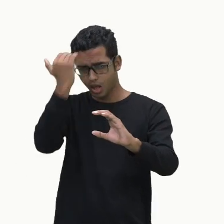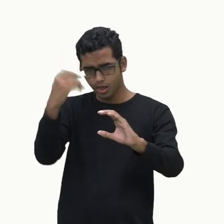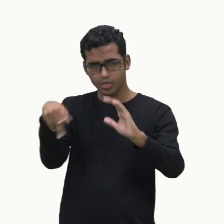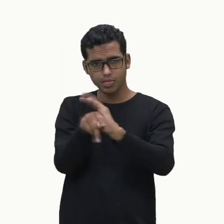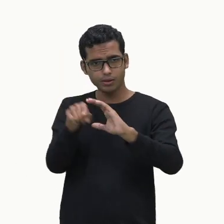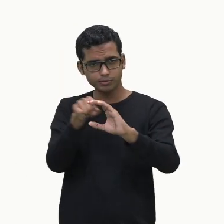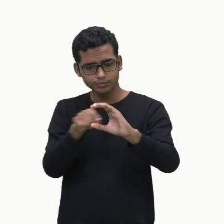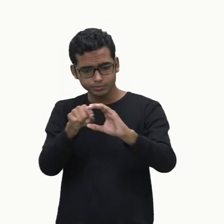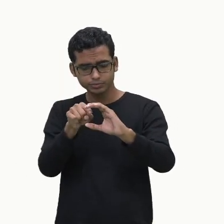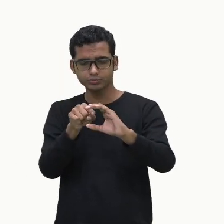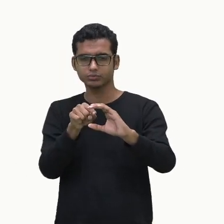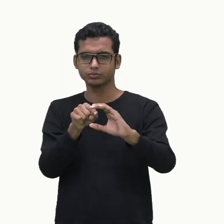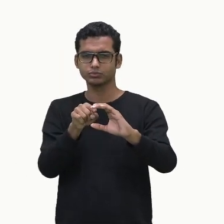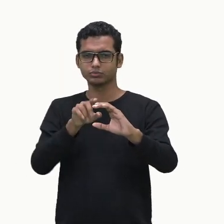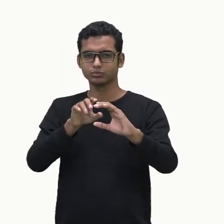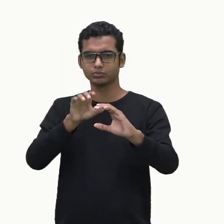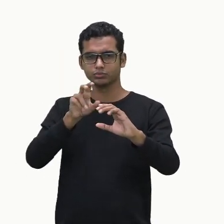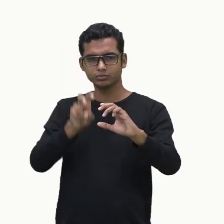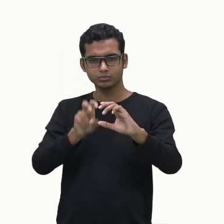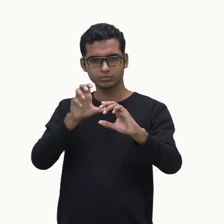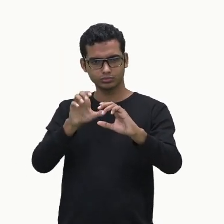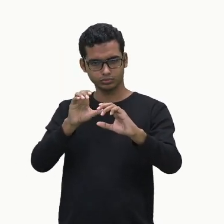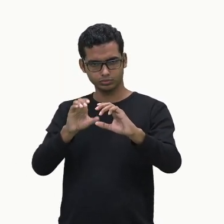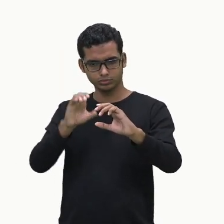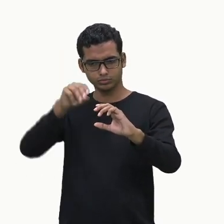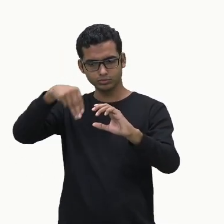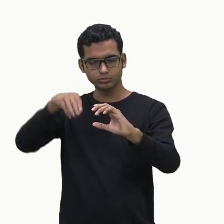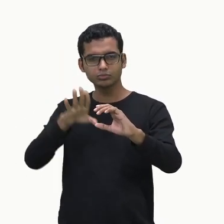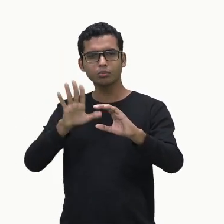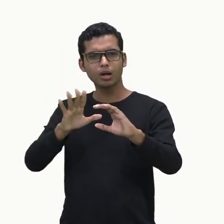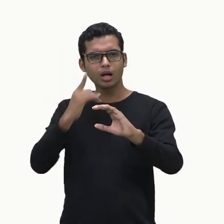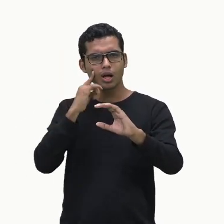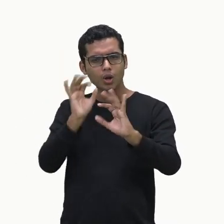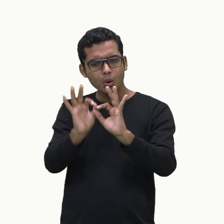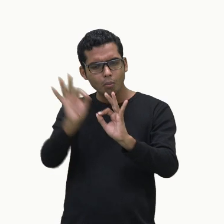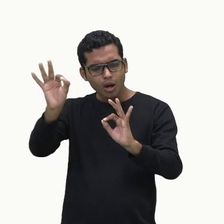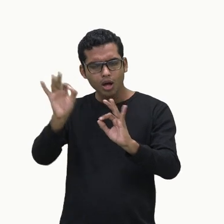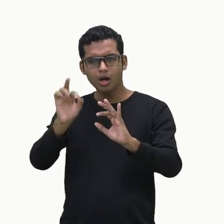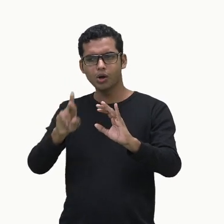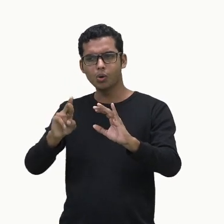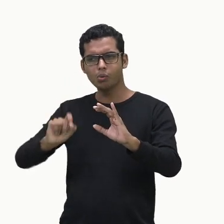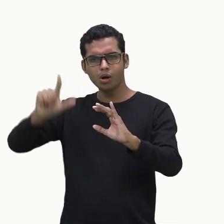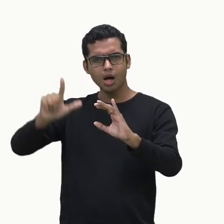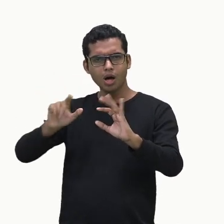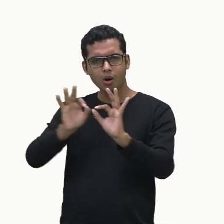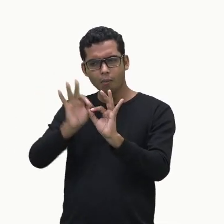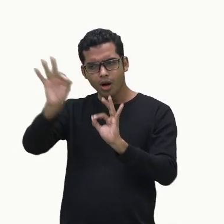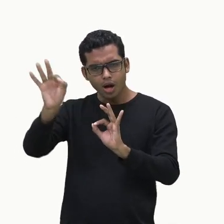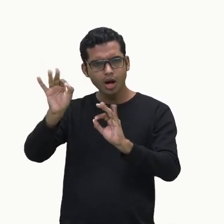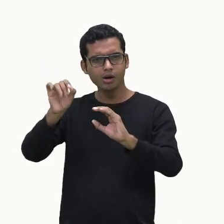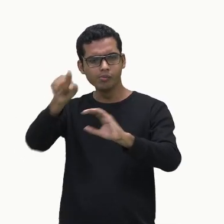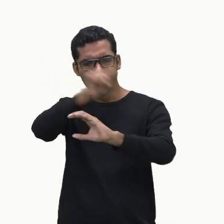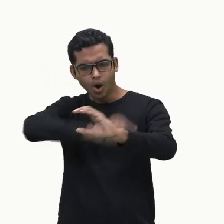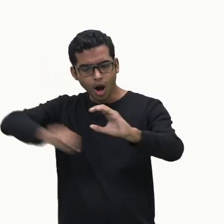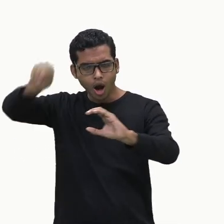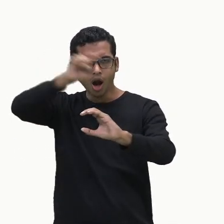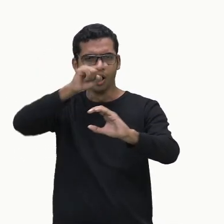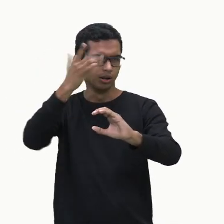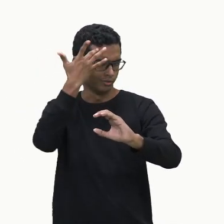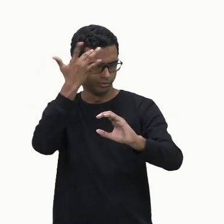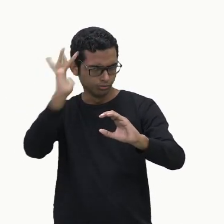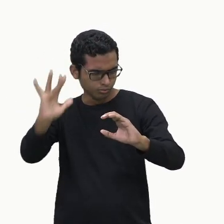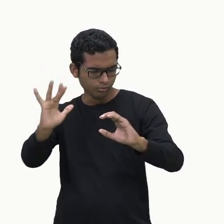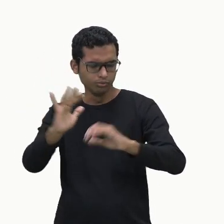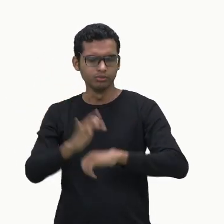do raio menor, mas está faltando o raio maior, que é o Rzão. Então, é Rzão que nós vamos atrás.